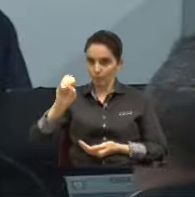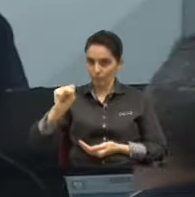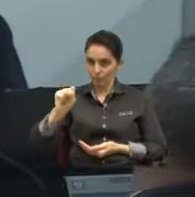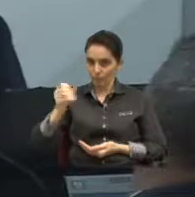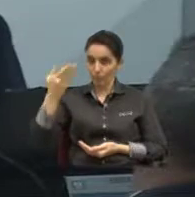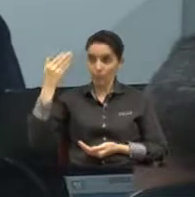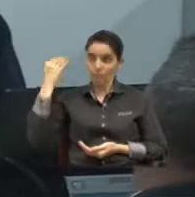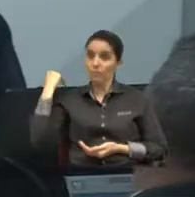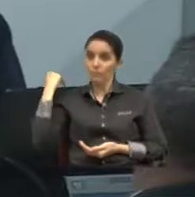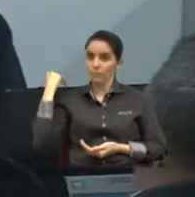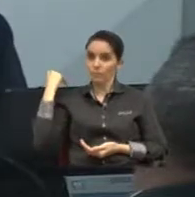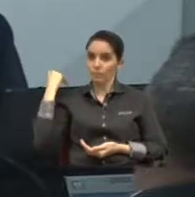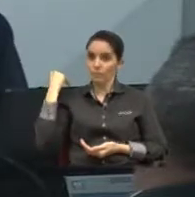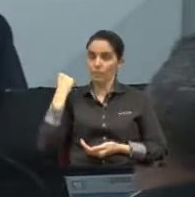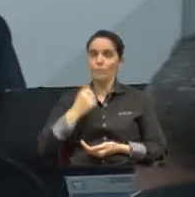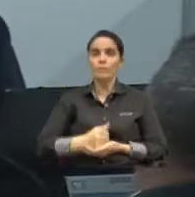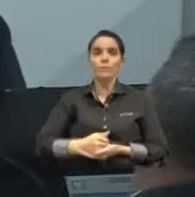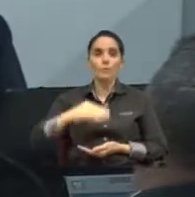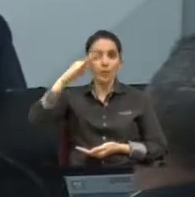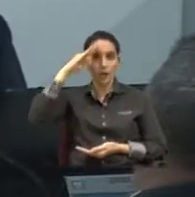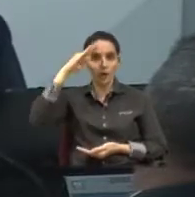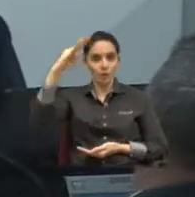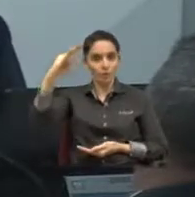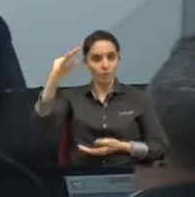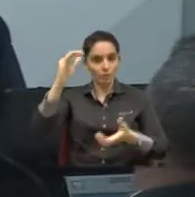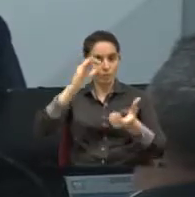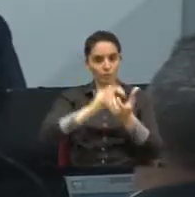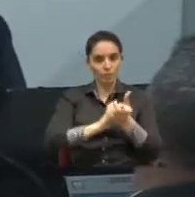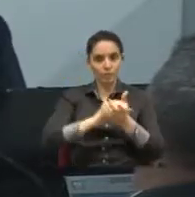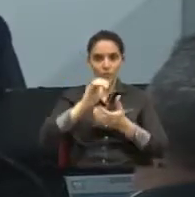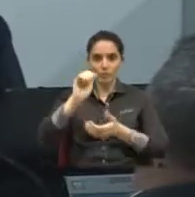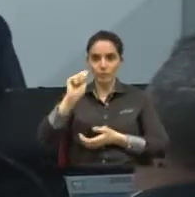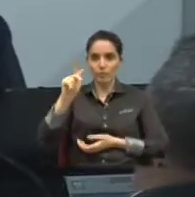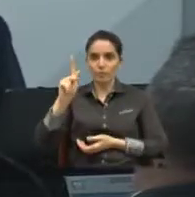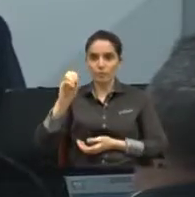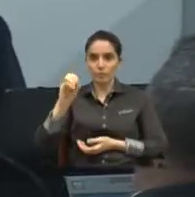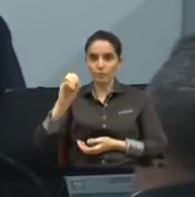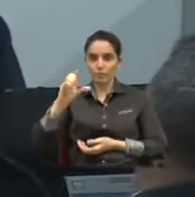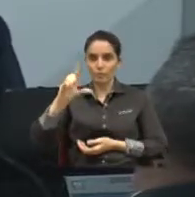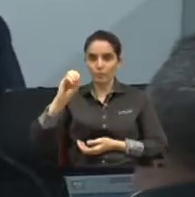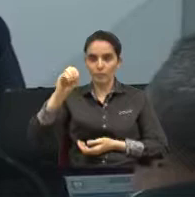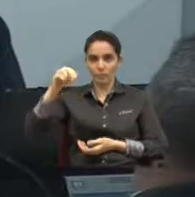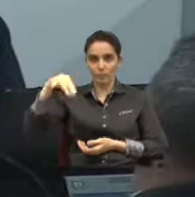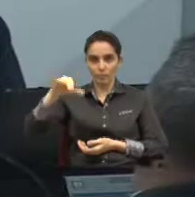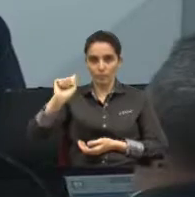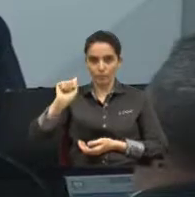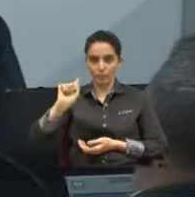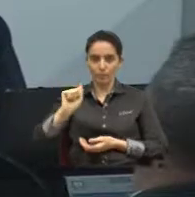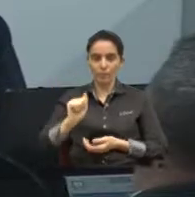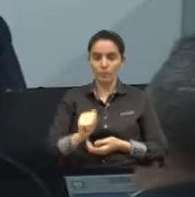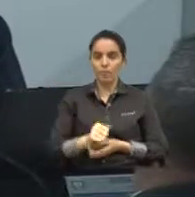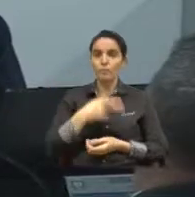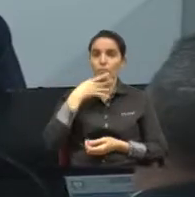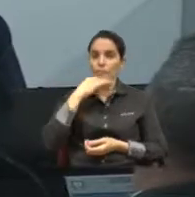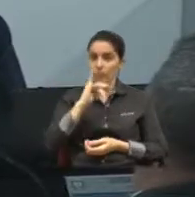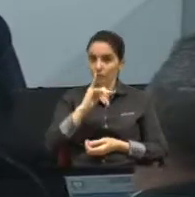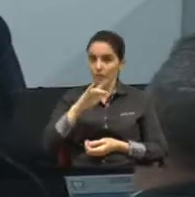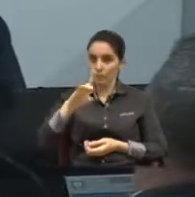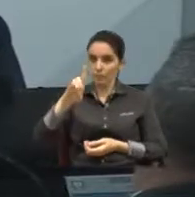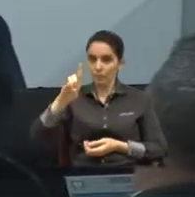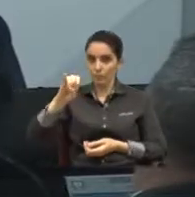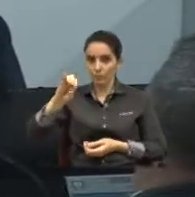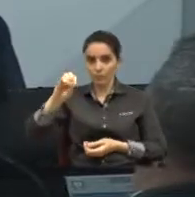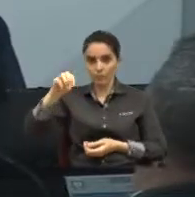soldado, casado com a Apolônia Testa Lopes e pai do Dionis Donizete Lopes, que à época dos fatos